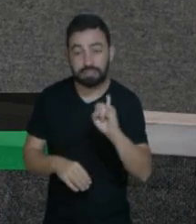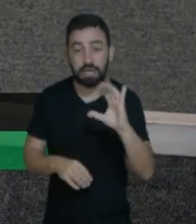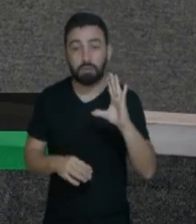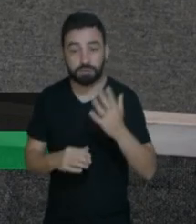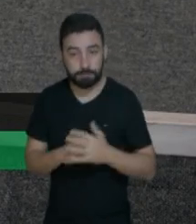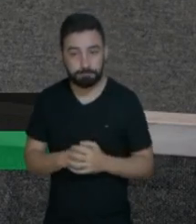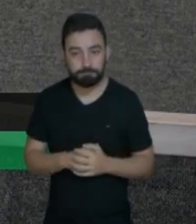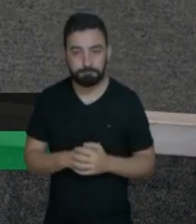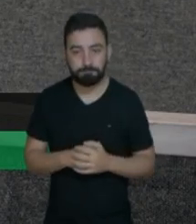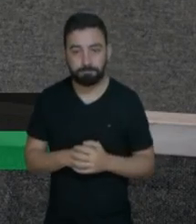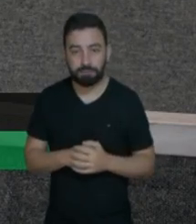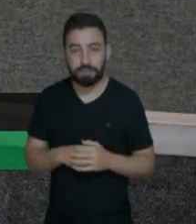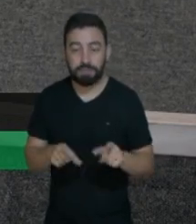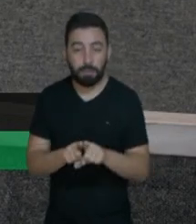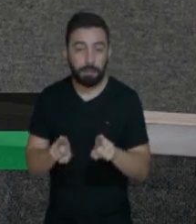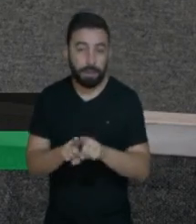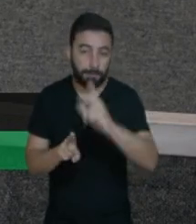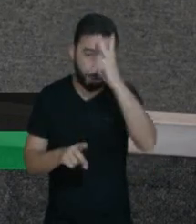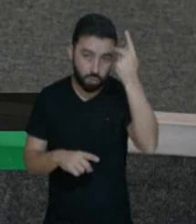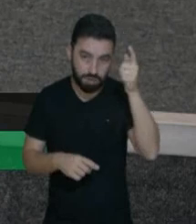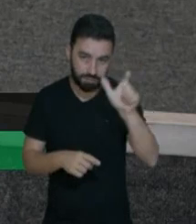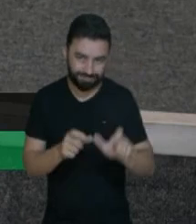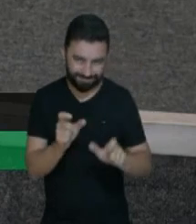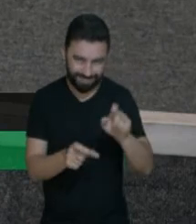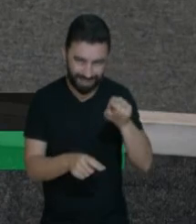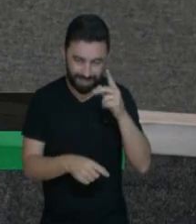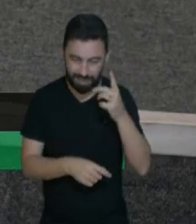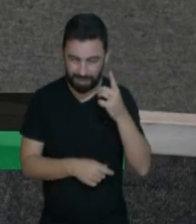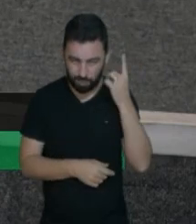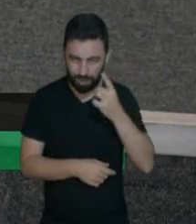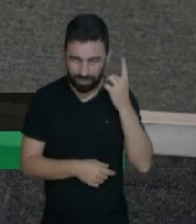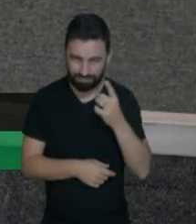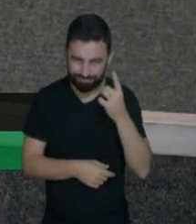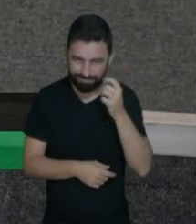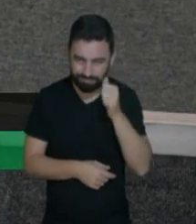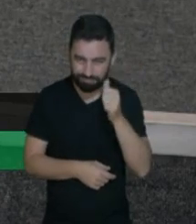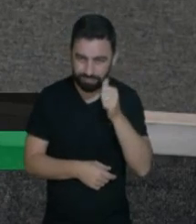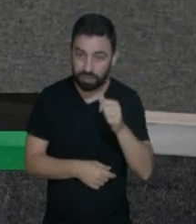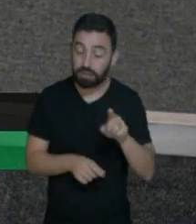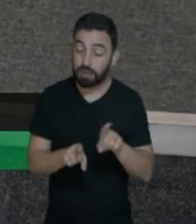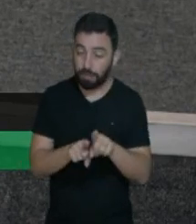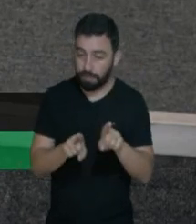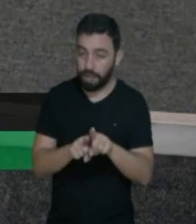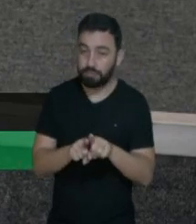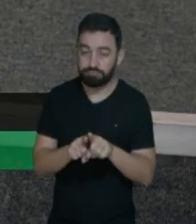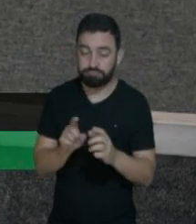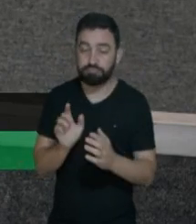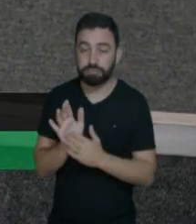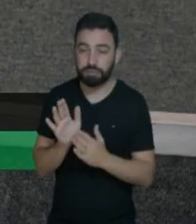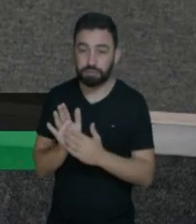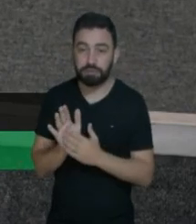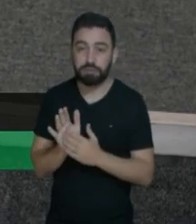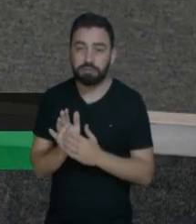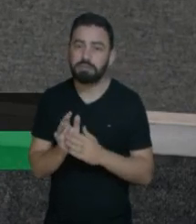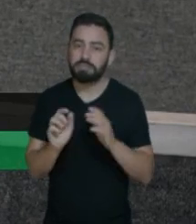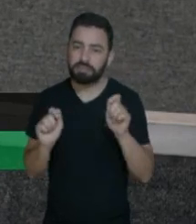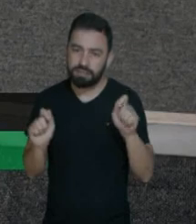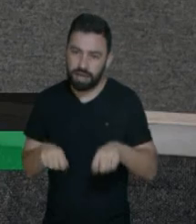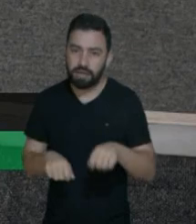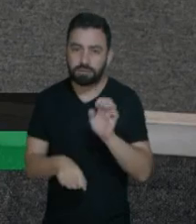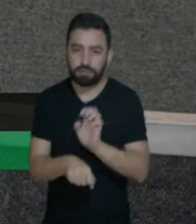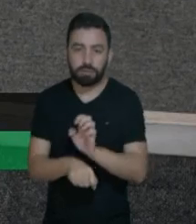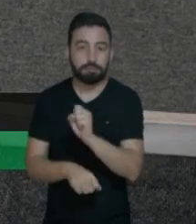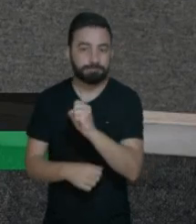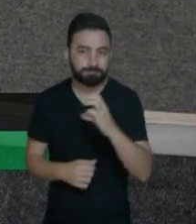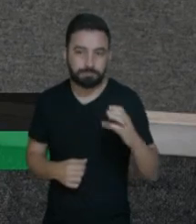esse projeto de lei da deputada Paulinha prevê essa mesma condição e pré-reserva este mesmo Amparo legal ao estado de Santa